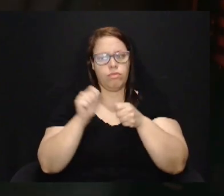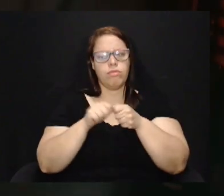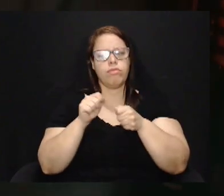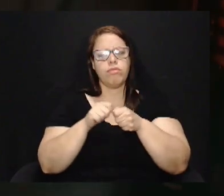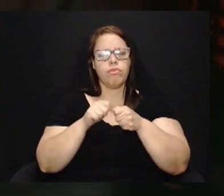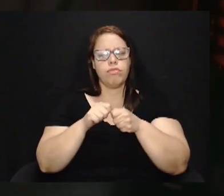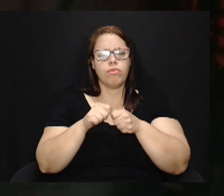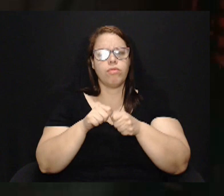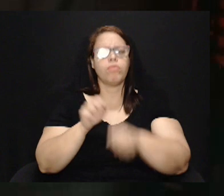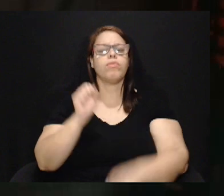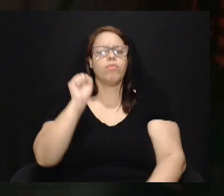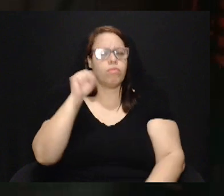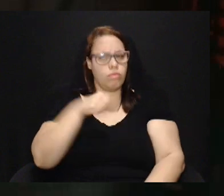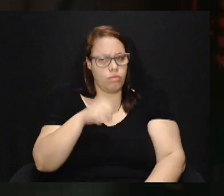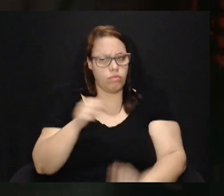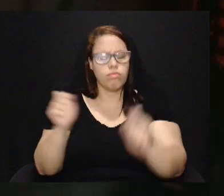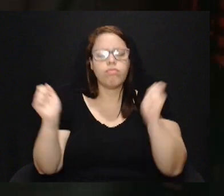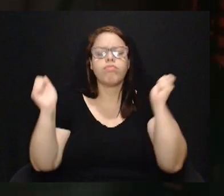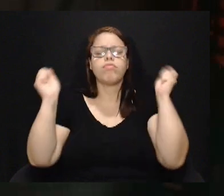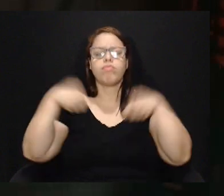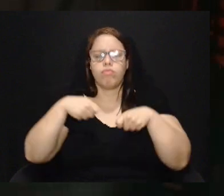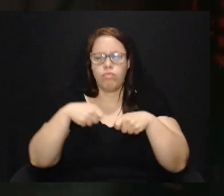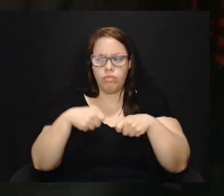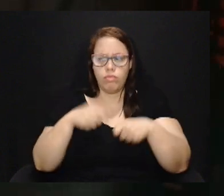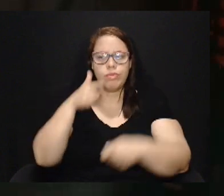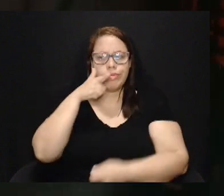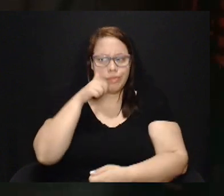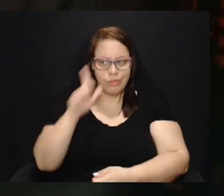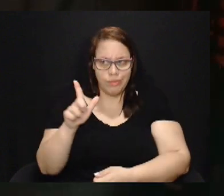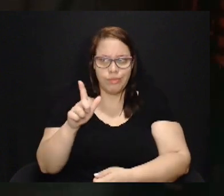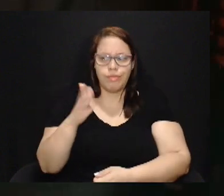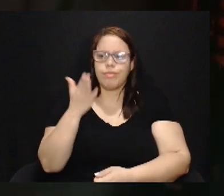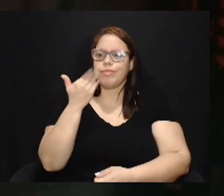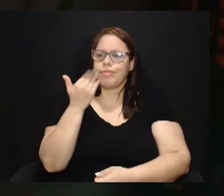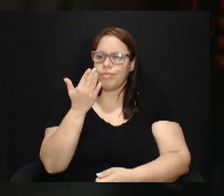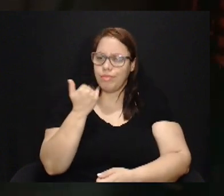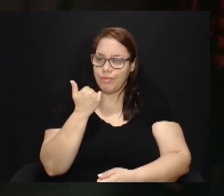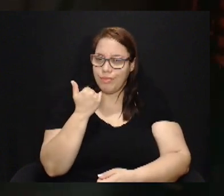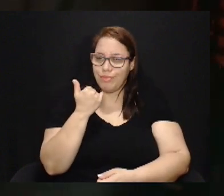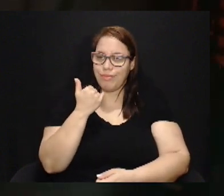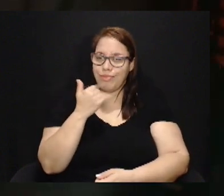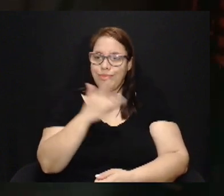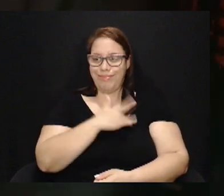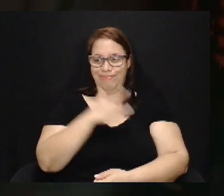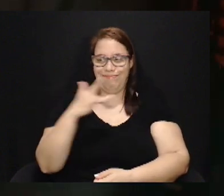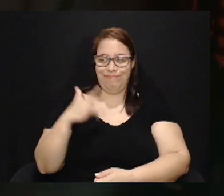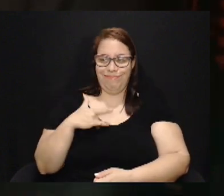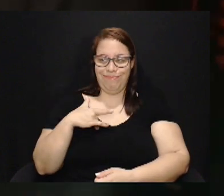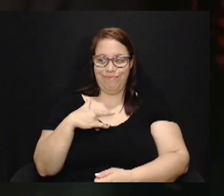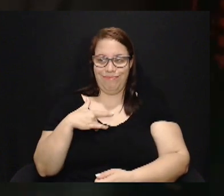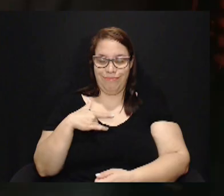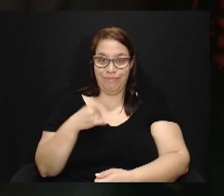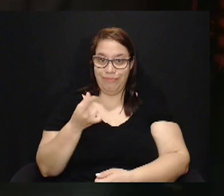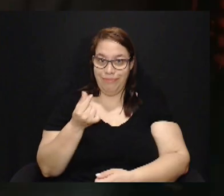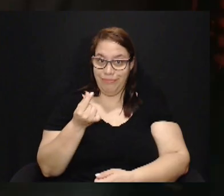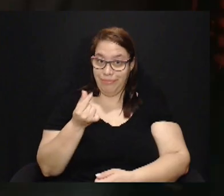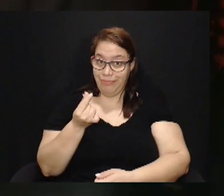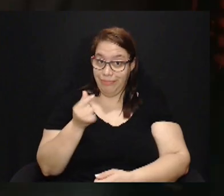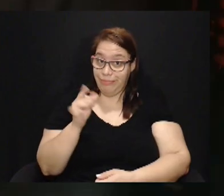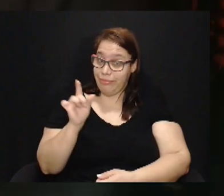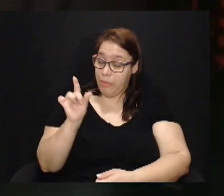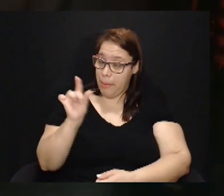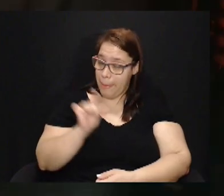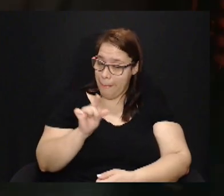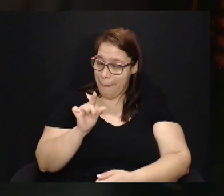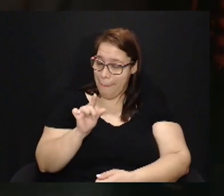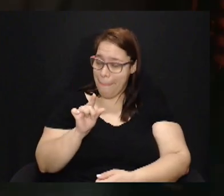sim, é possível. A gente consegue se alimentar de uma forma saudável, gastando pouco, gastando menos,